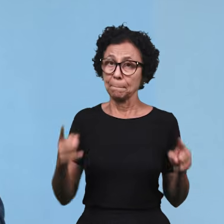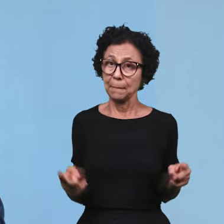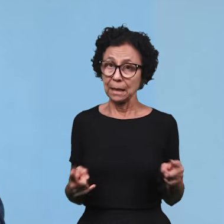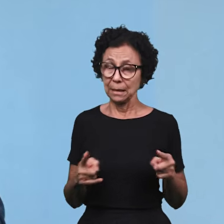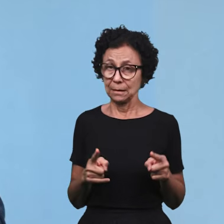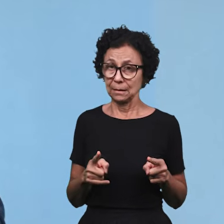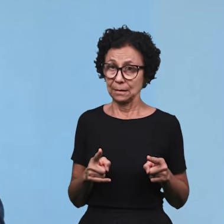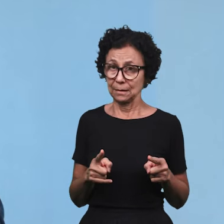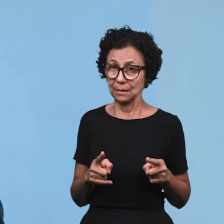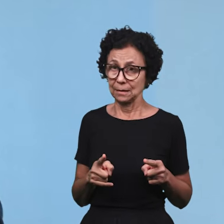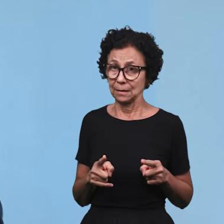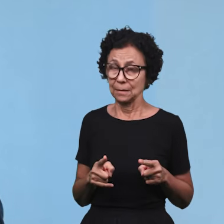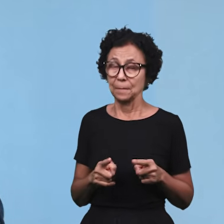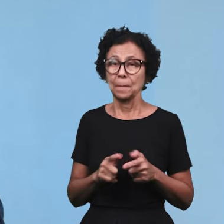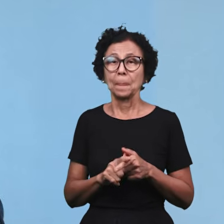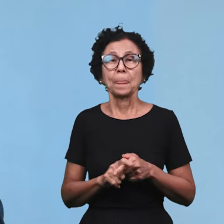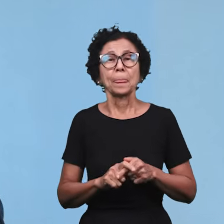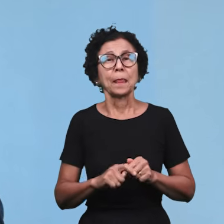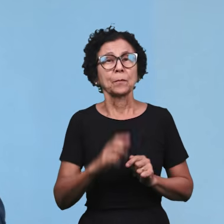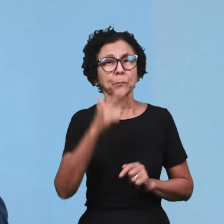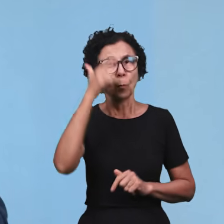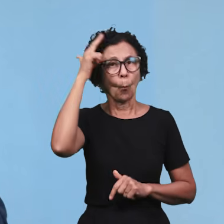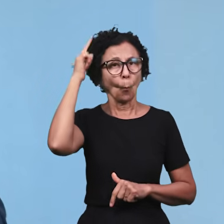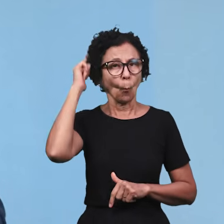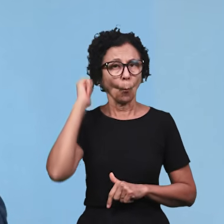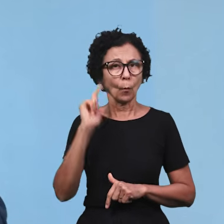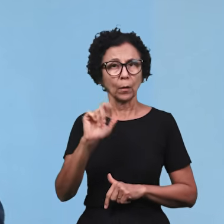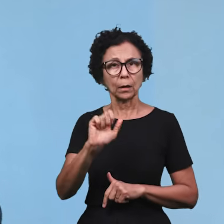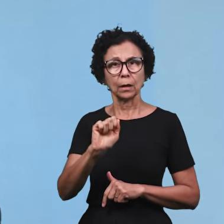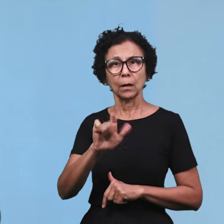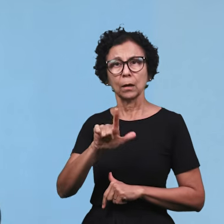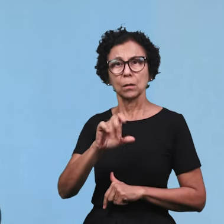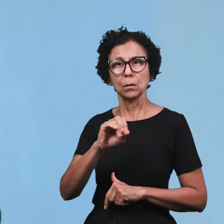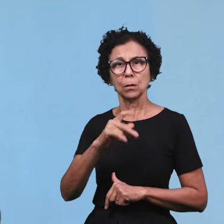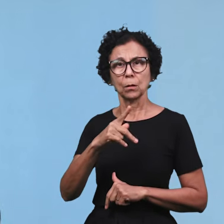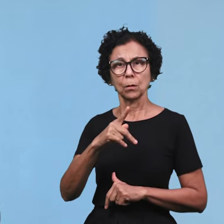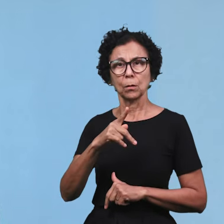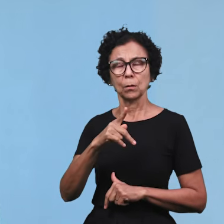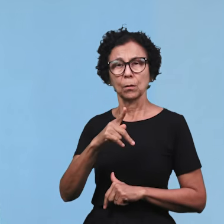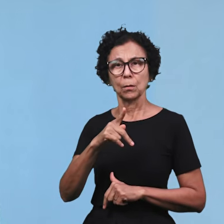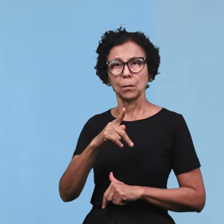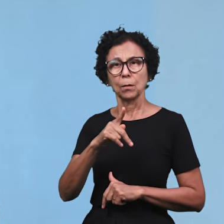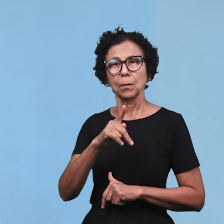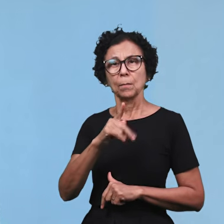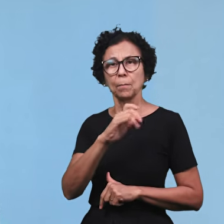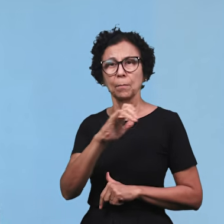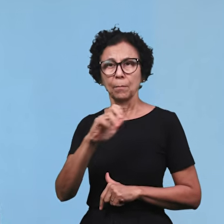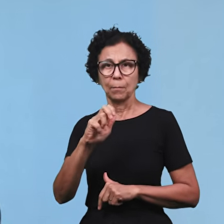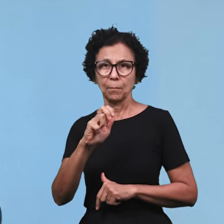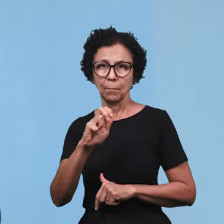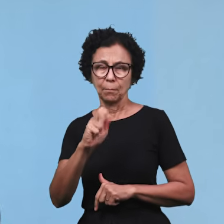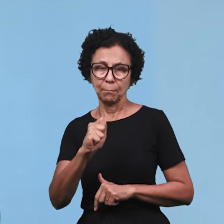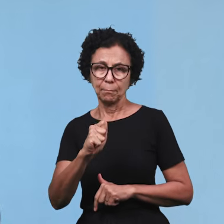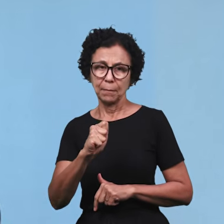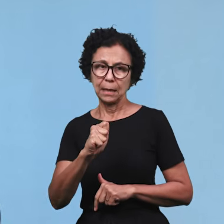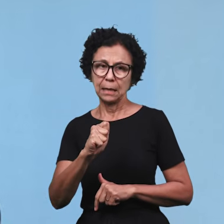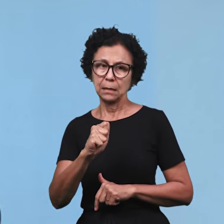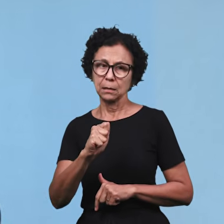não tem cura, mas ela tem tratamento. Hoje a medicina não avançou tanto a ponto da gente conseguir